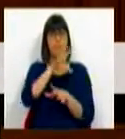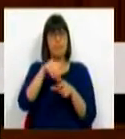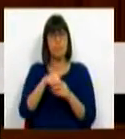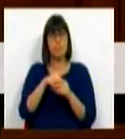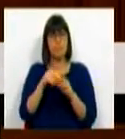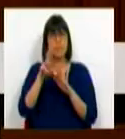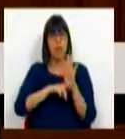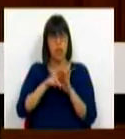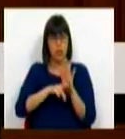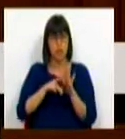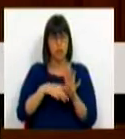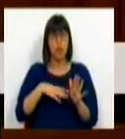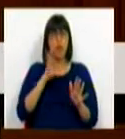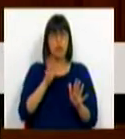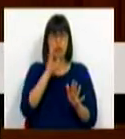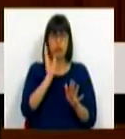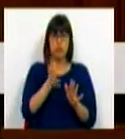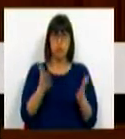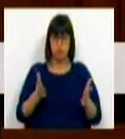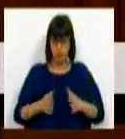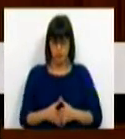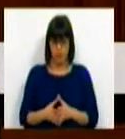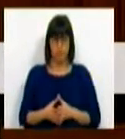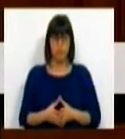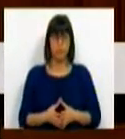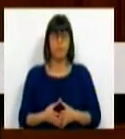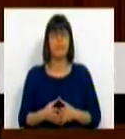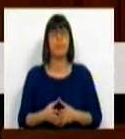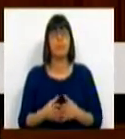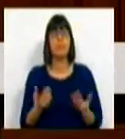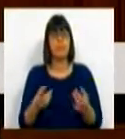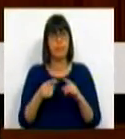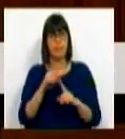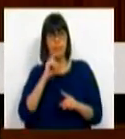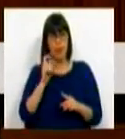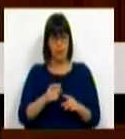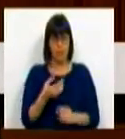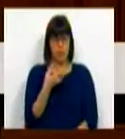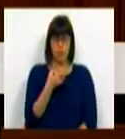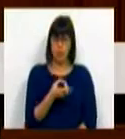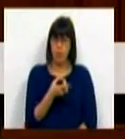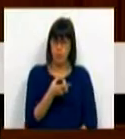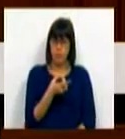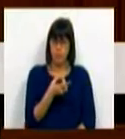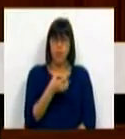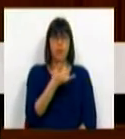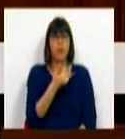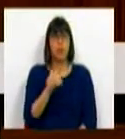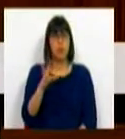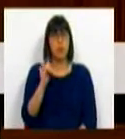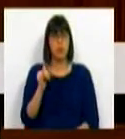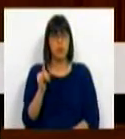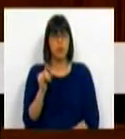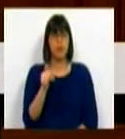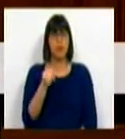enquadramento regulatório. Aliás, já tive a oportunidade de referir, portanto, através do aviso 9 de